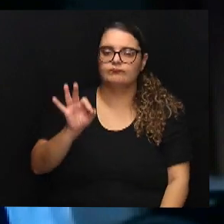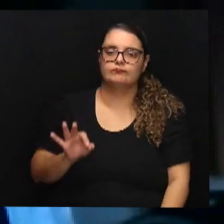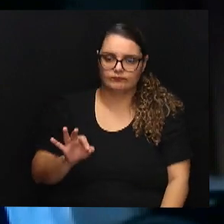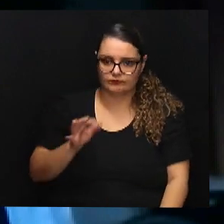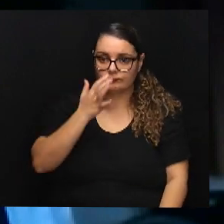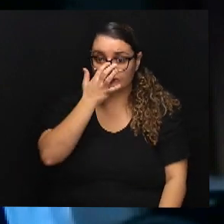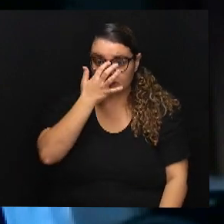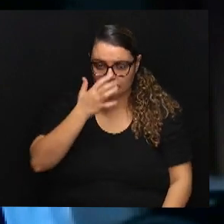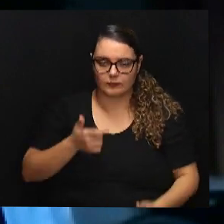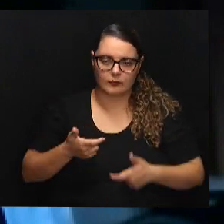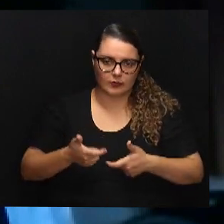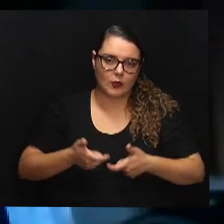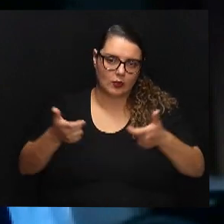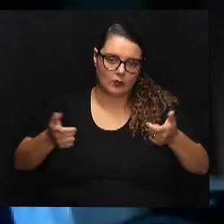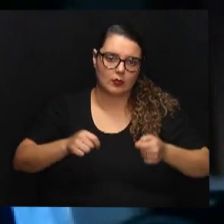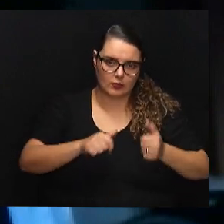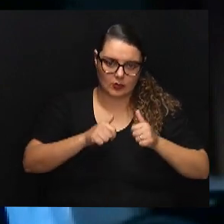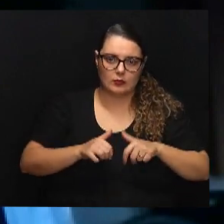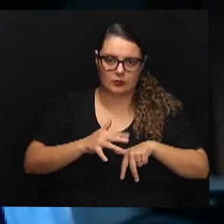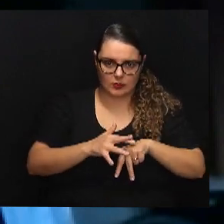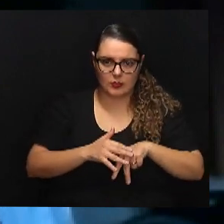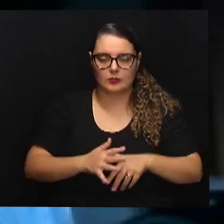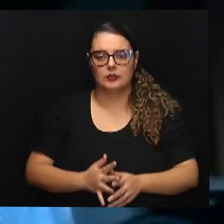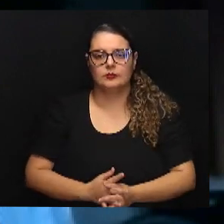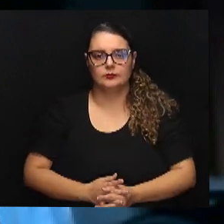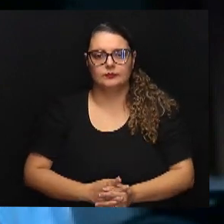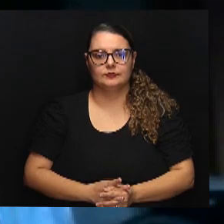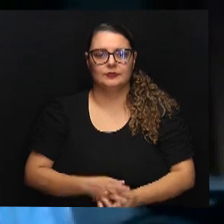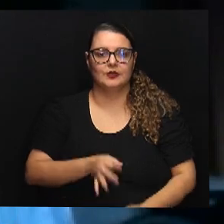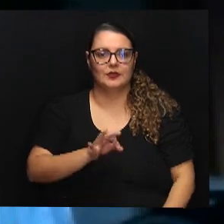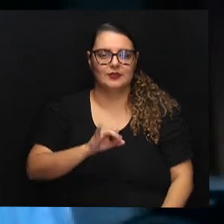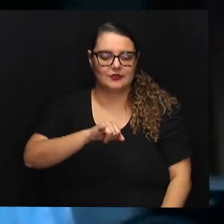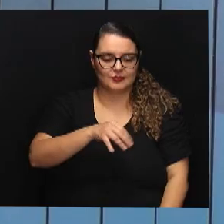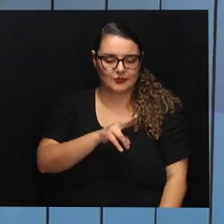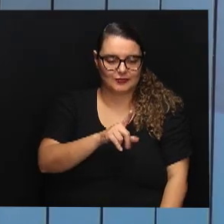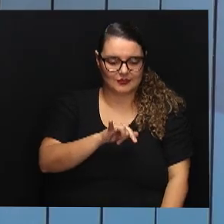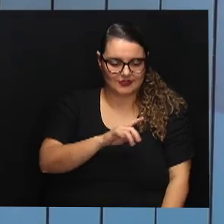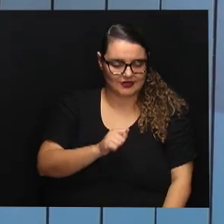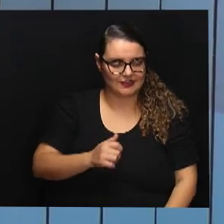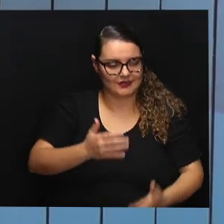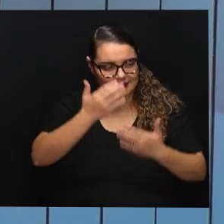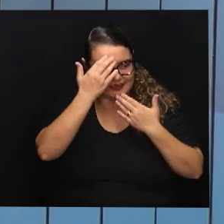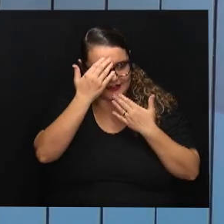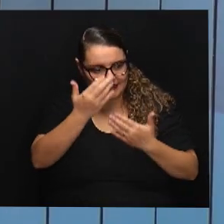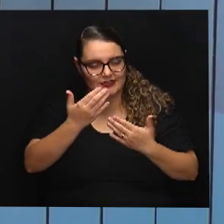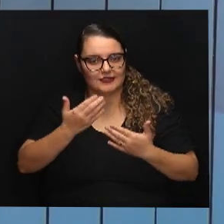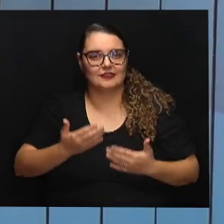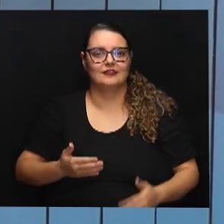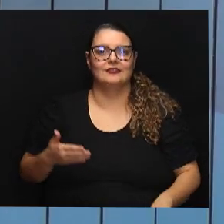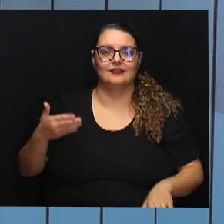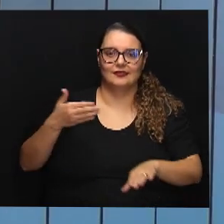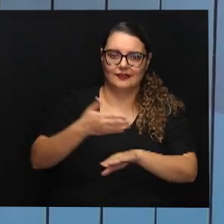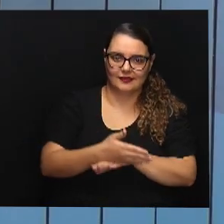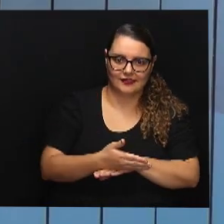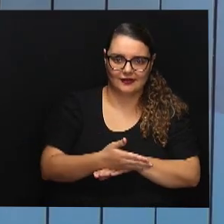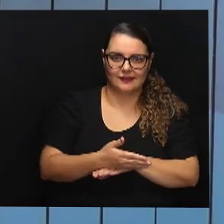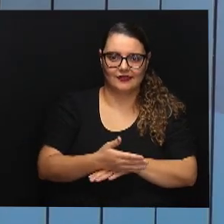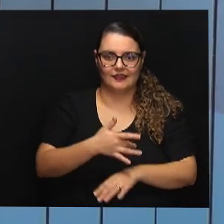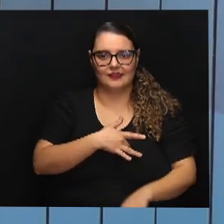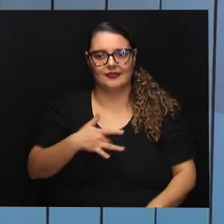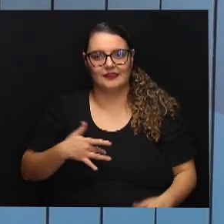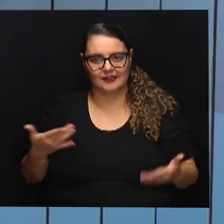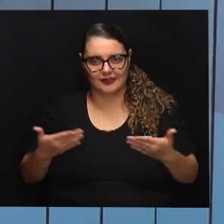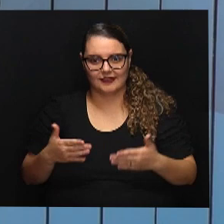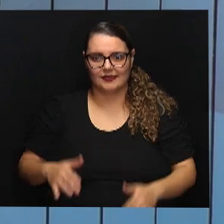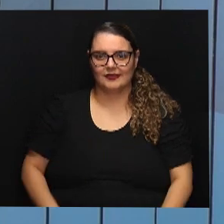vá conseguir trazer maior benefício para quem nos procura. Com certeza, Juliana, eu gostaria de te agradecer muito pela